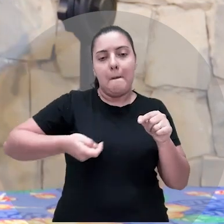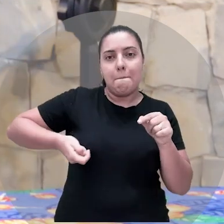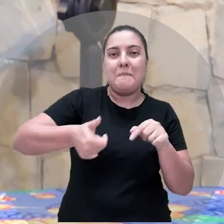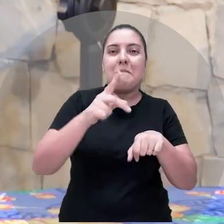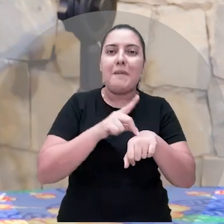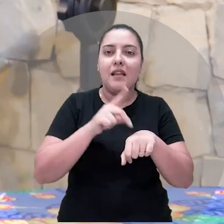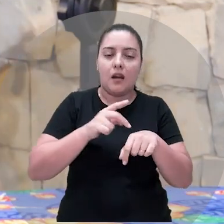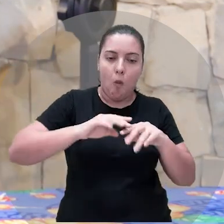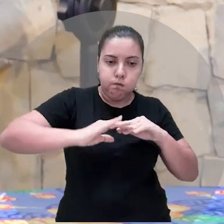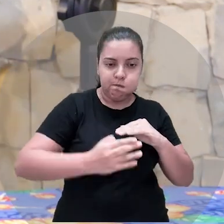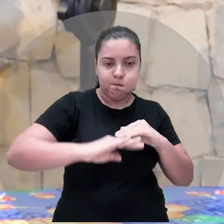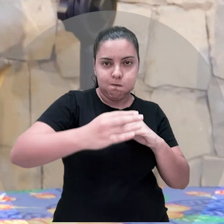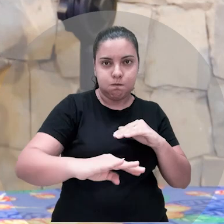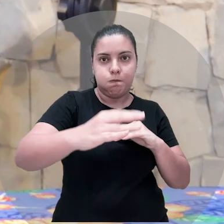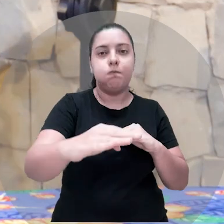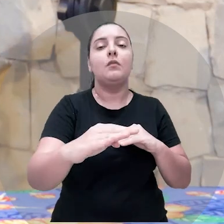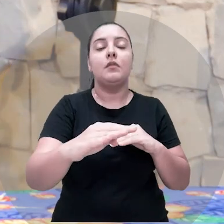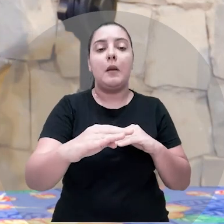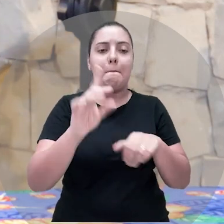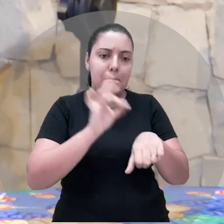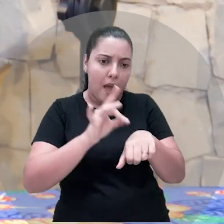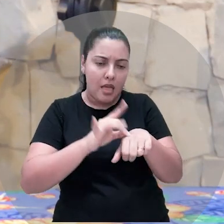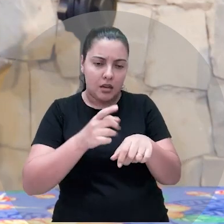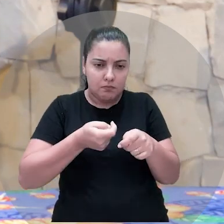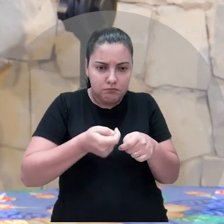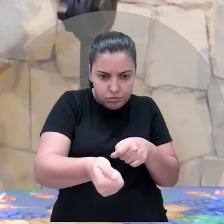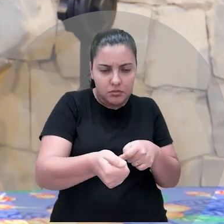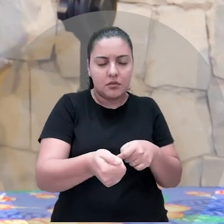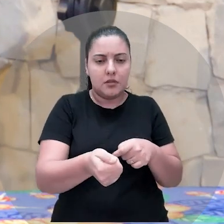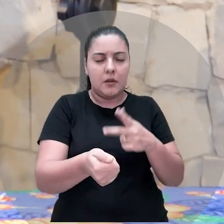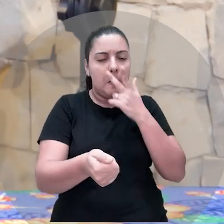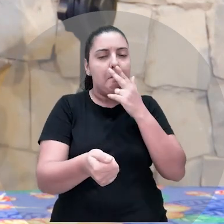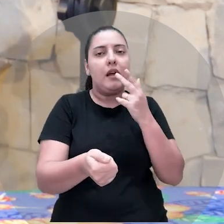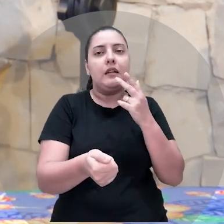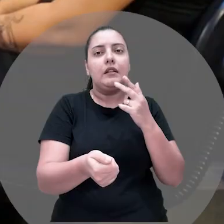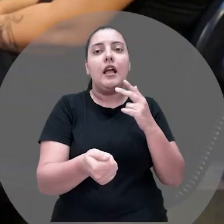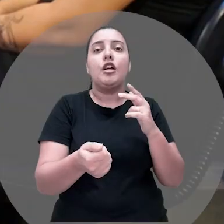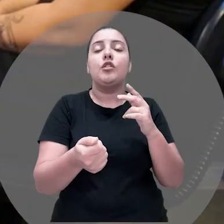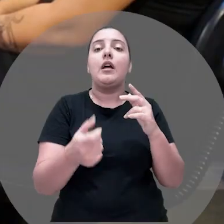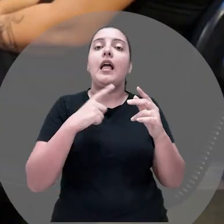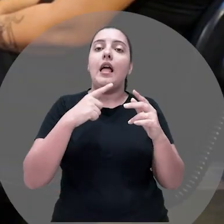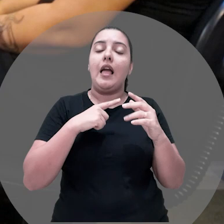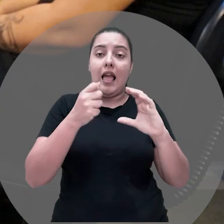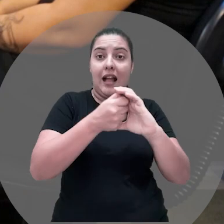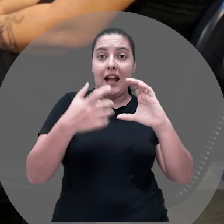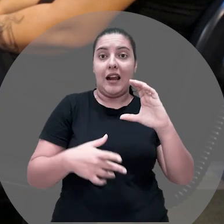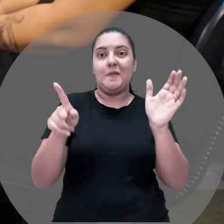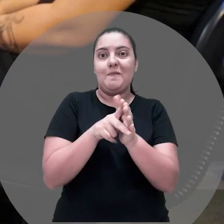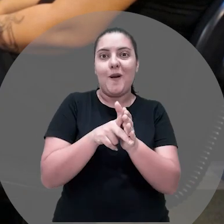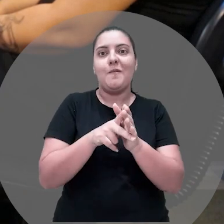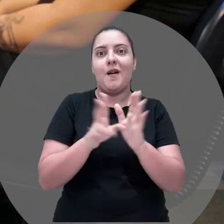diversas ondulações quanto mais próximo do centro da Pedrinha onde ela caiu Digamos que seja o